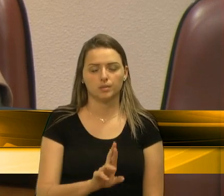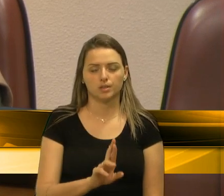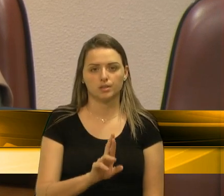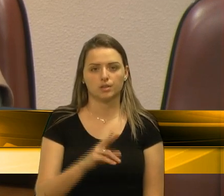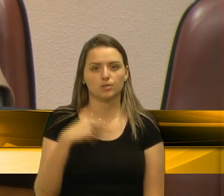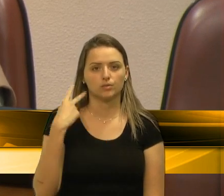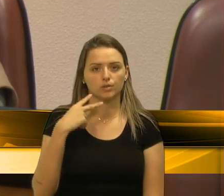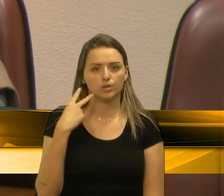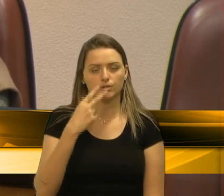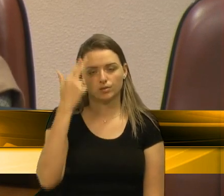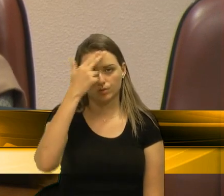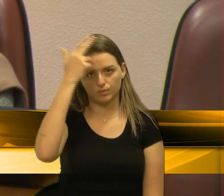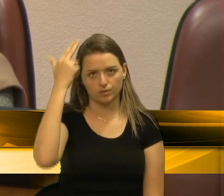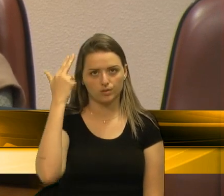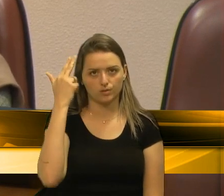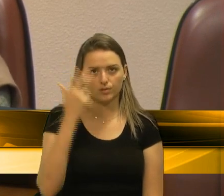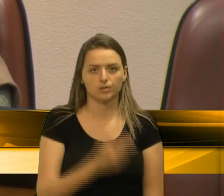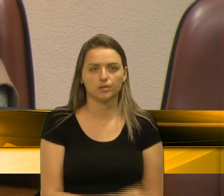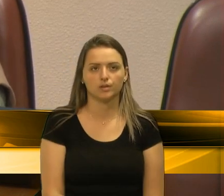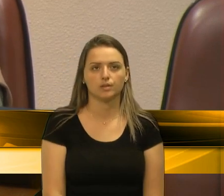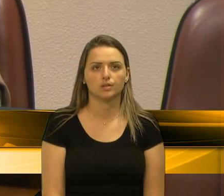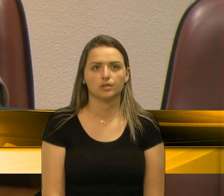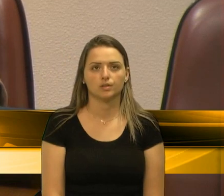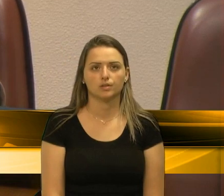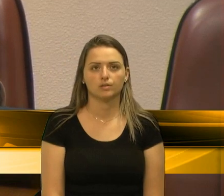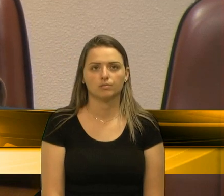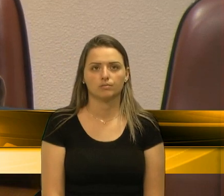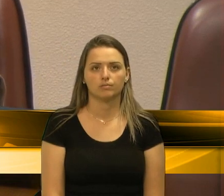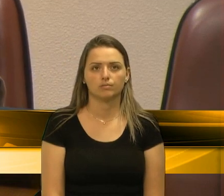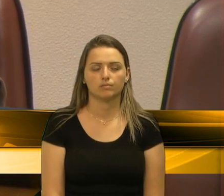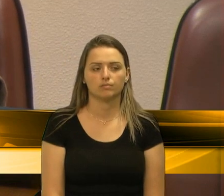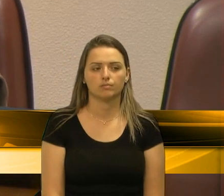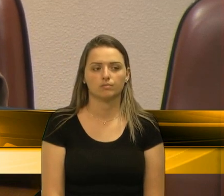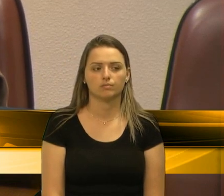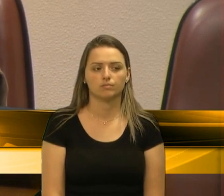representação, vereador Flávio Cassina.